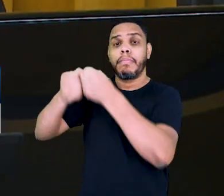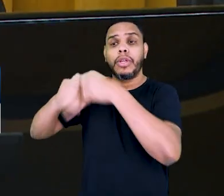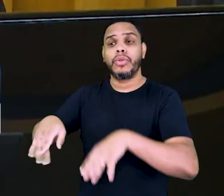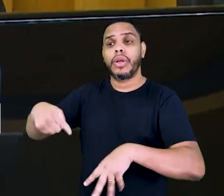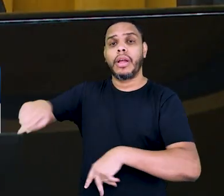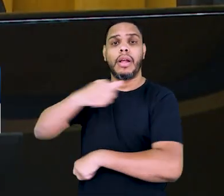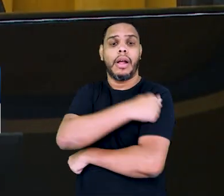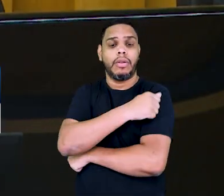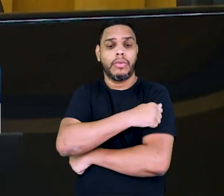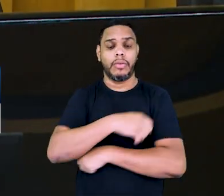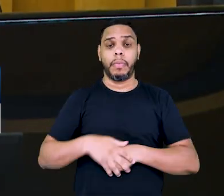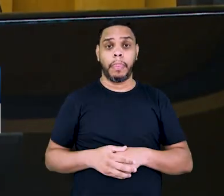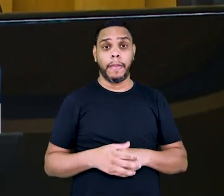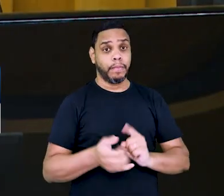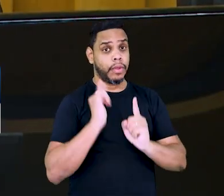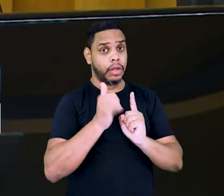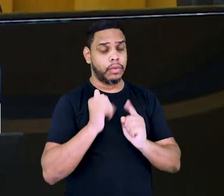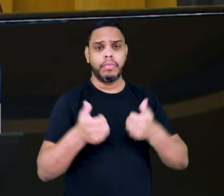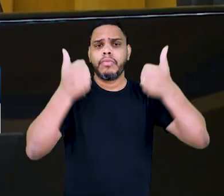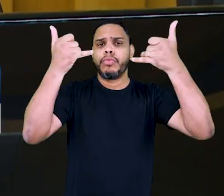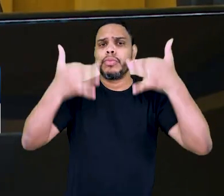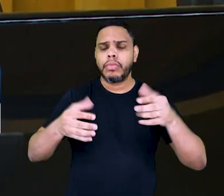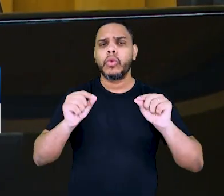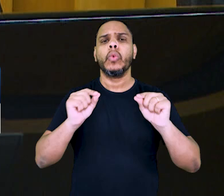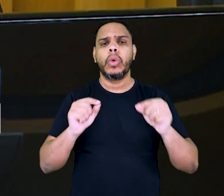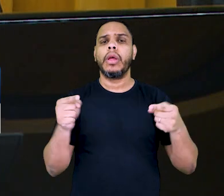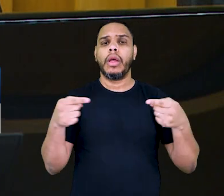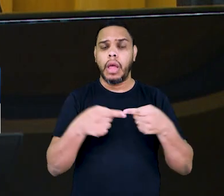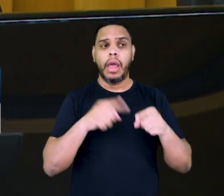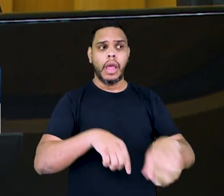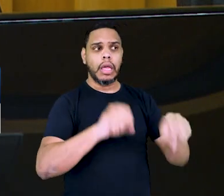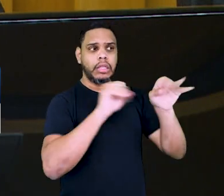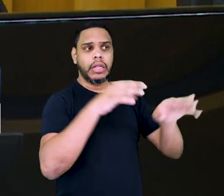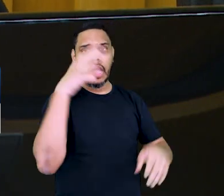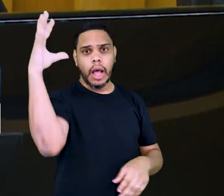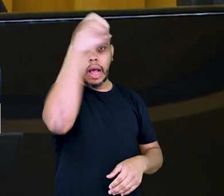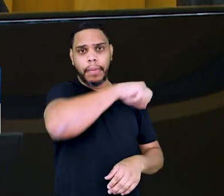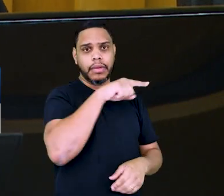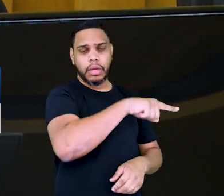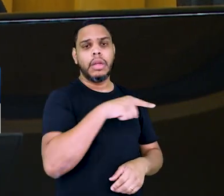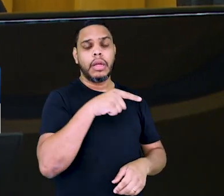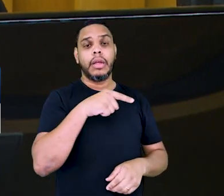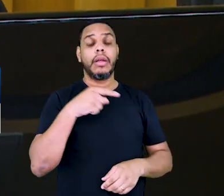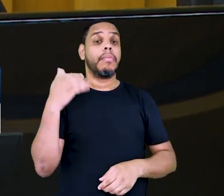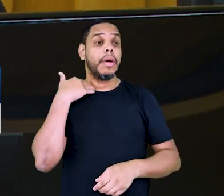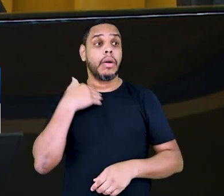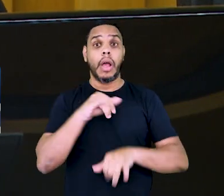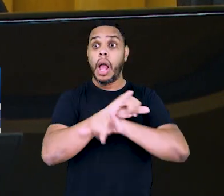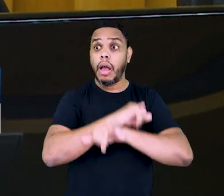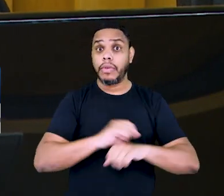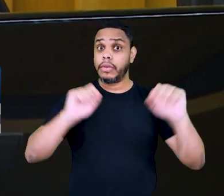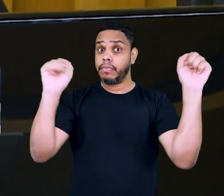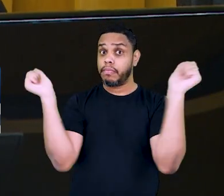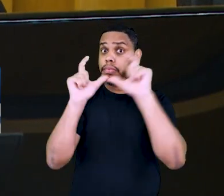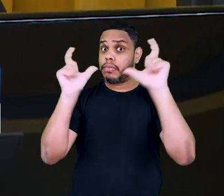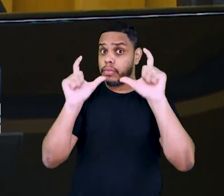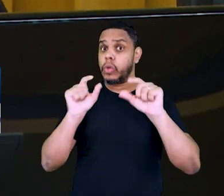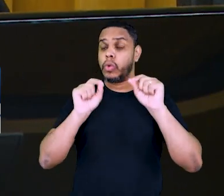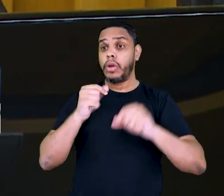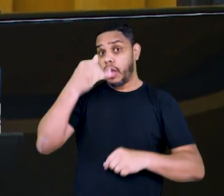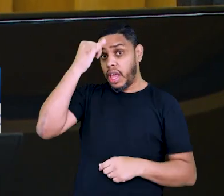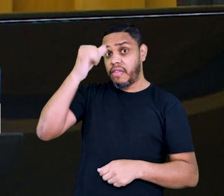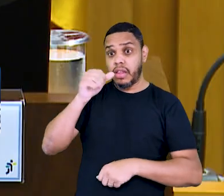relator destacou que a indenização tem caráter pedagógico e serve como alerta para que essa prática não